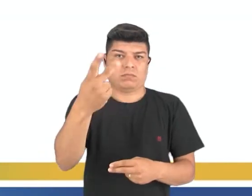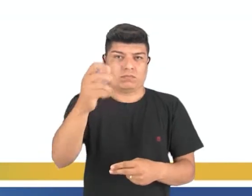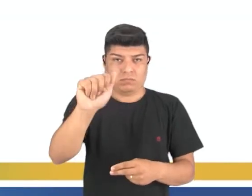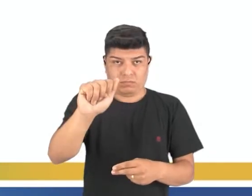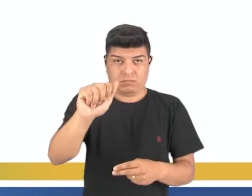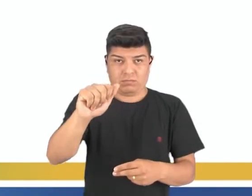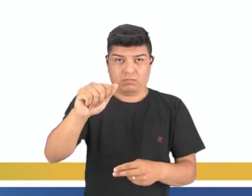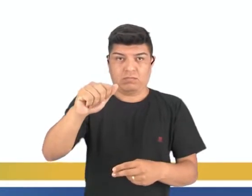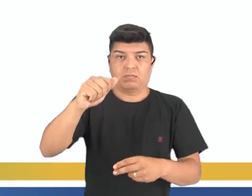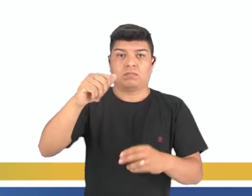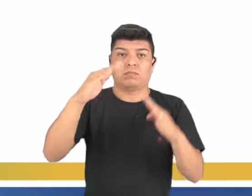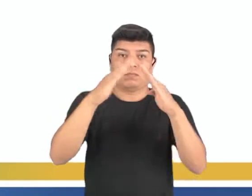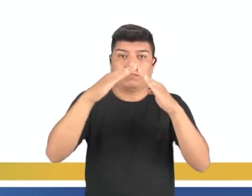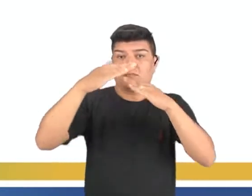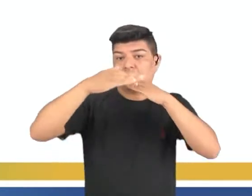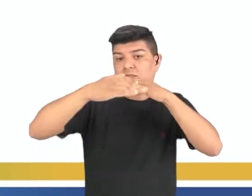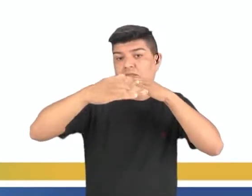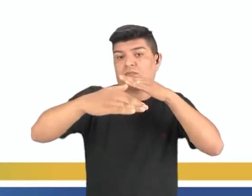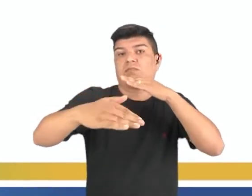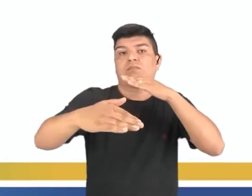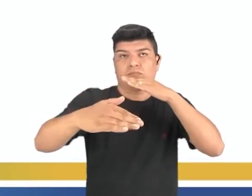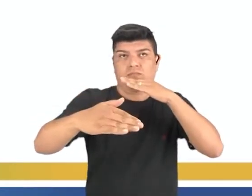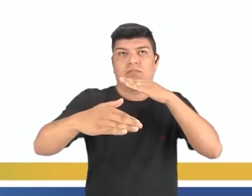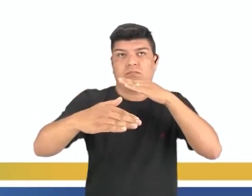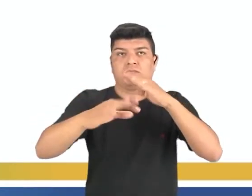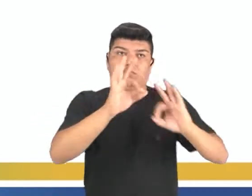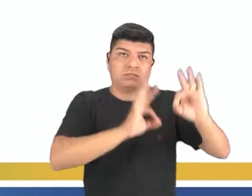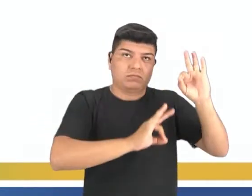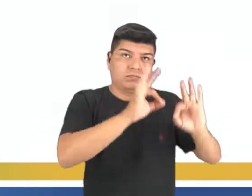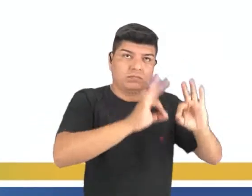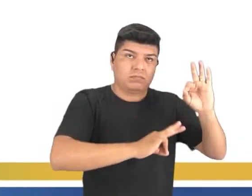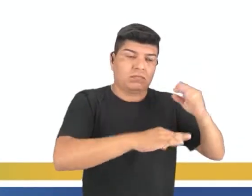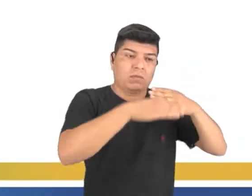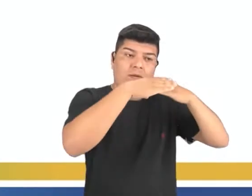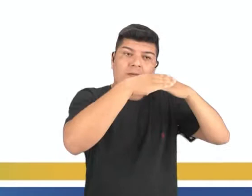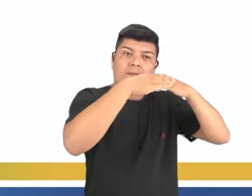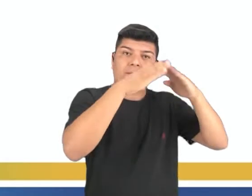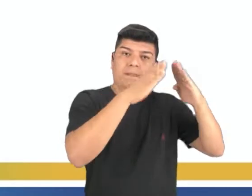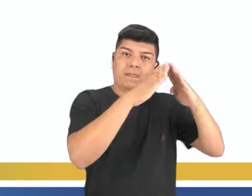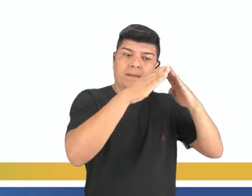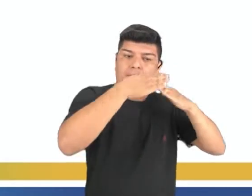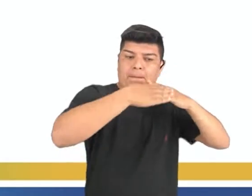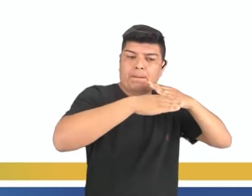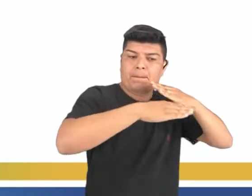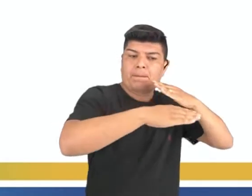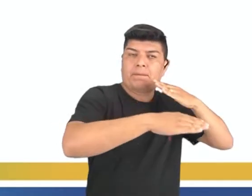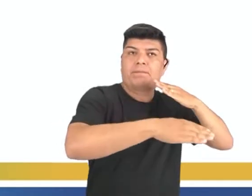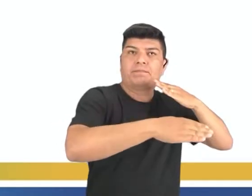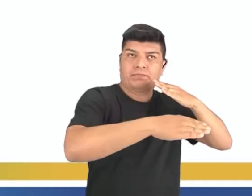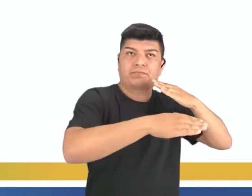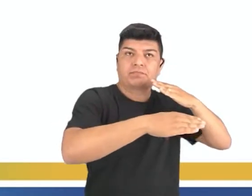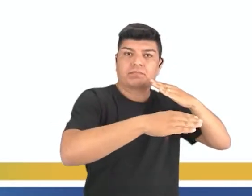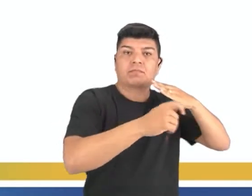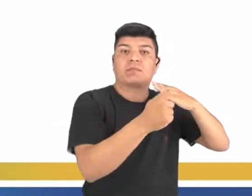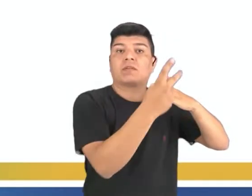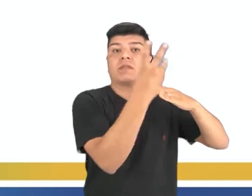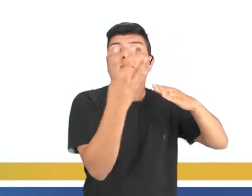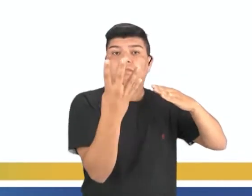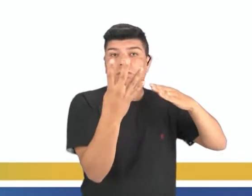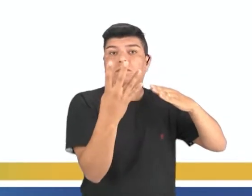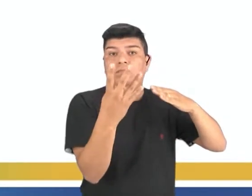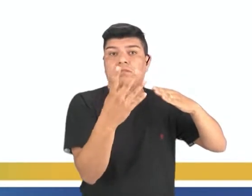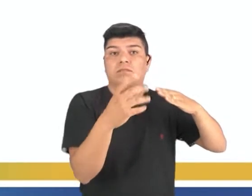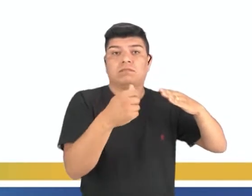aí, né, organizando essas grandezas, telhas e tijolos. Observe que na quantidade máxima nós